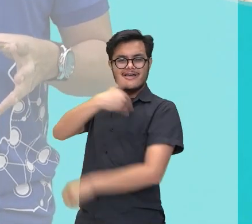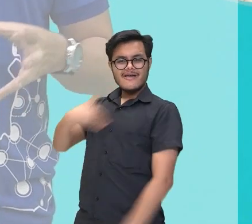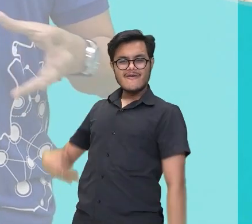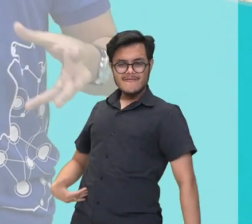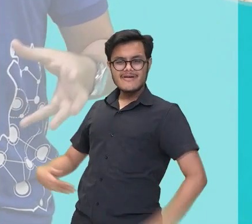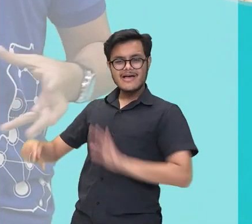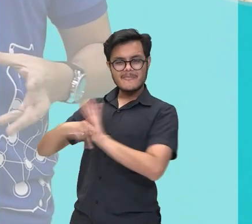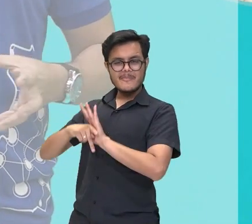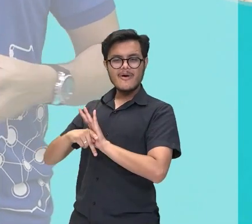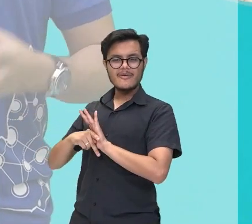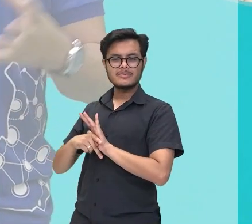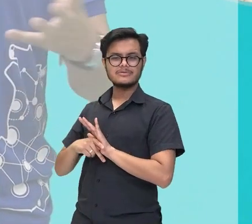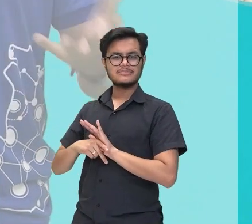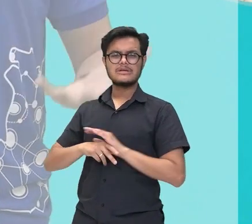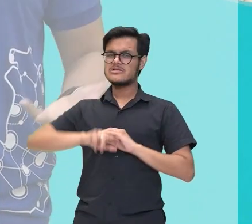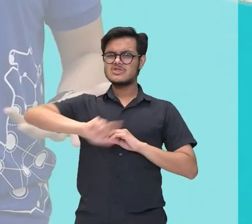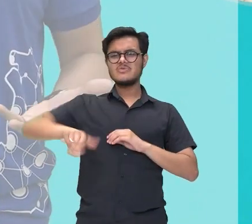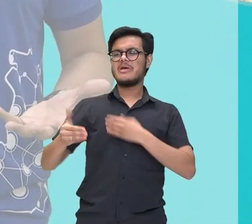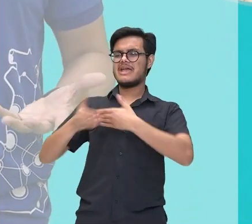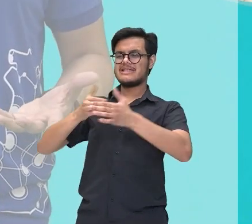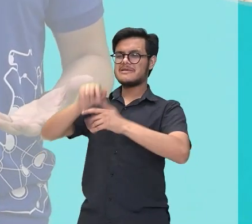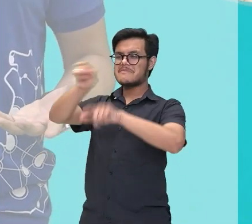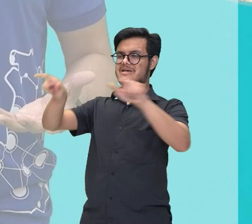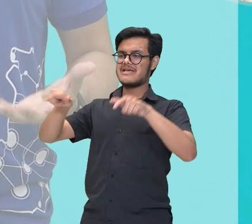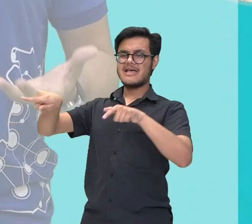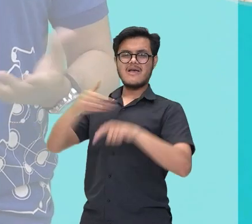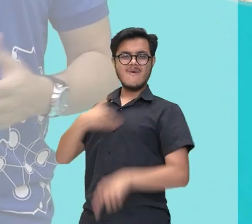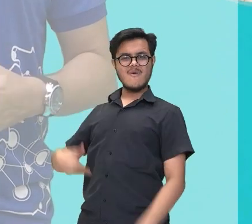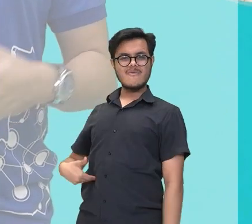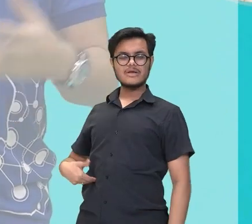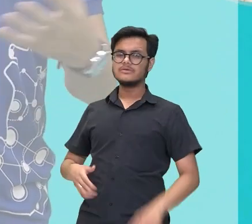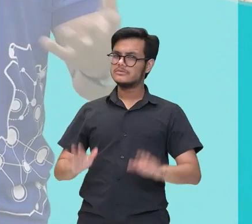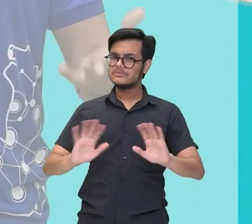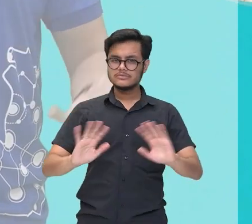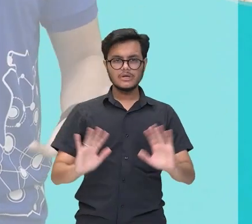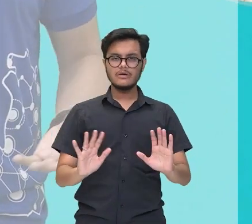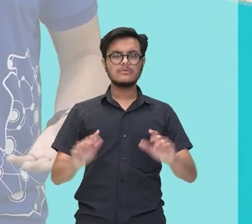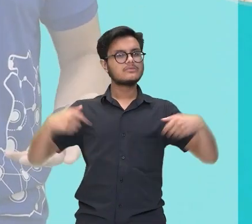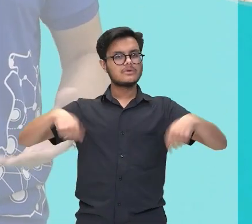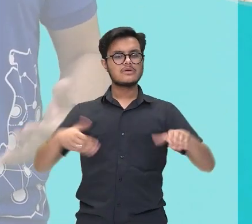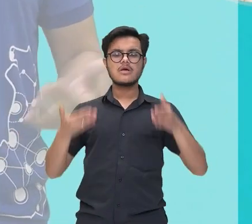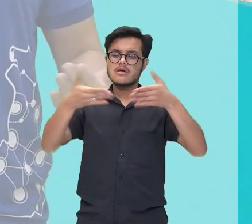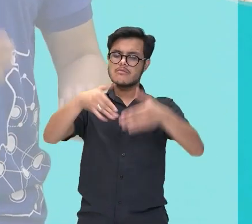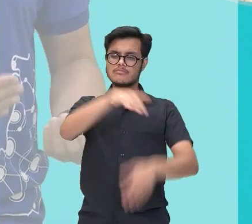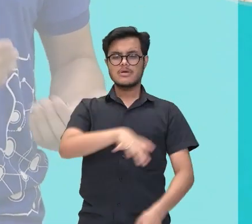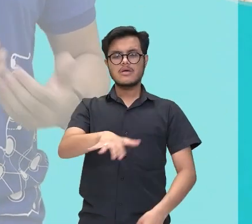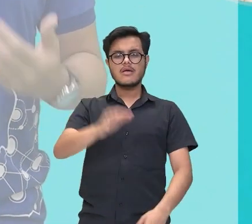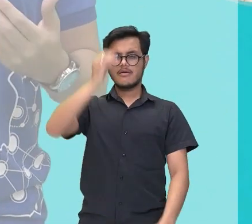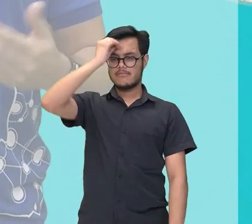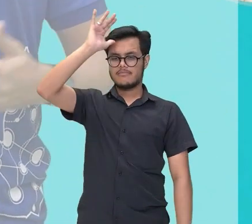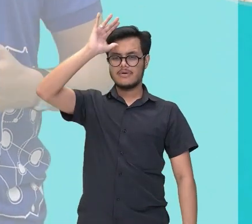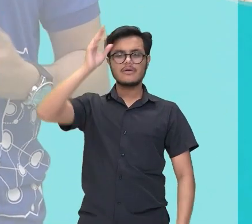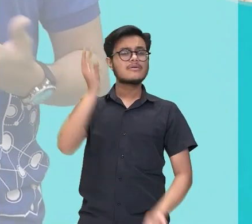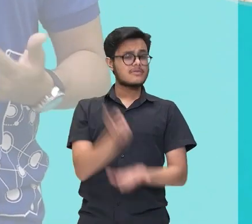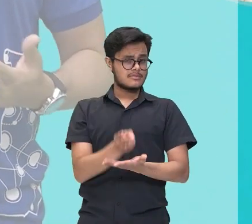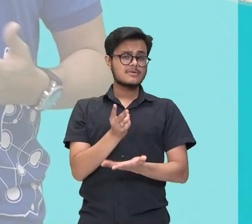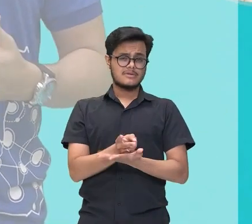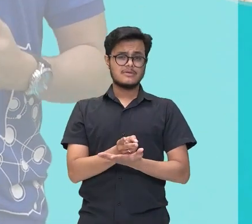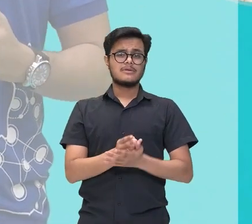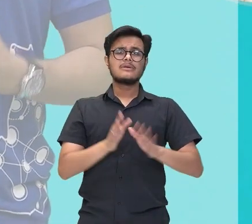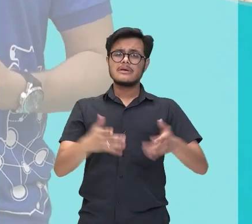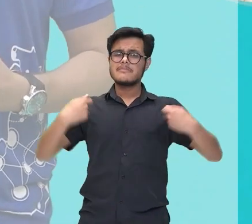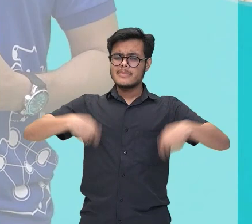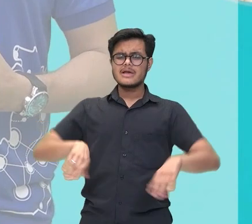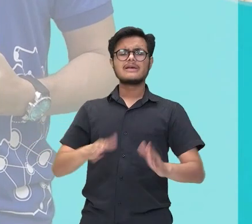específico. Então, não é qualquer pessoa que pode fazer isso, né? Não é qualquer pessoa que vai pilotar um avião, ele precisa passar, né, por